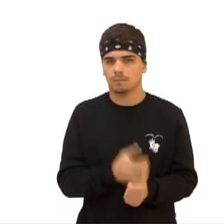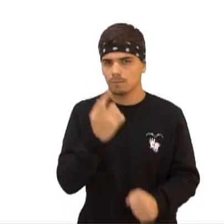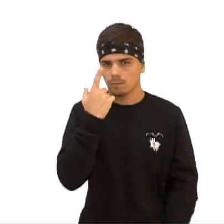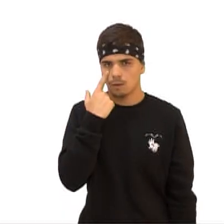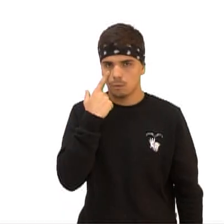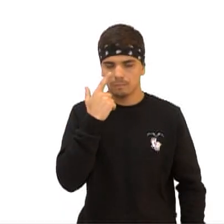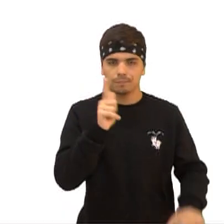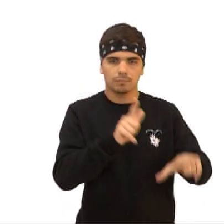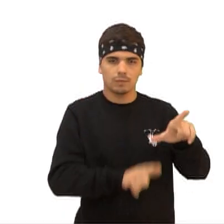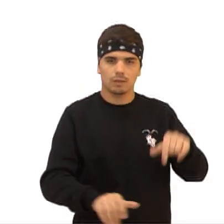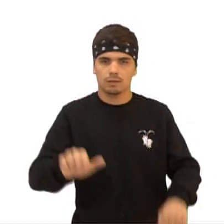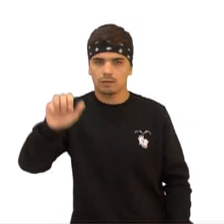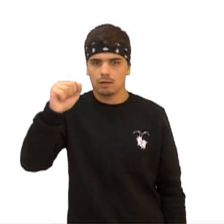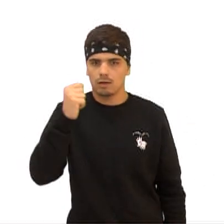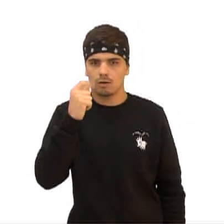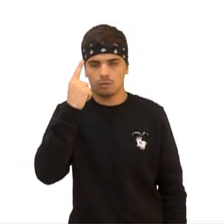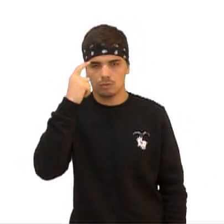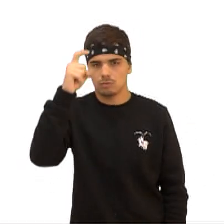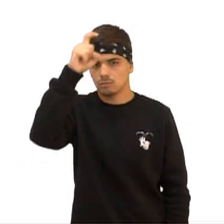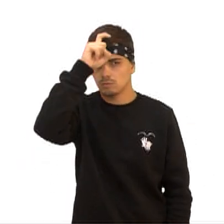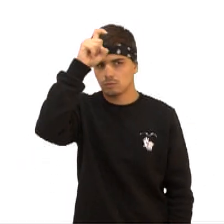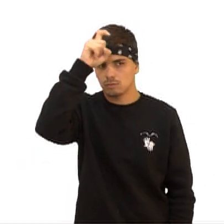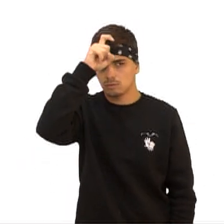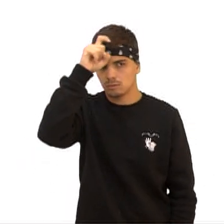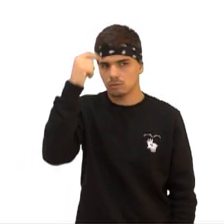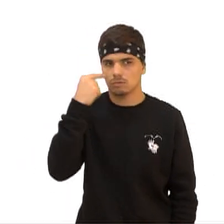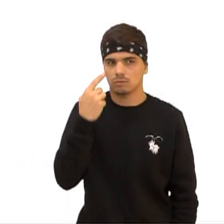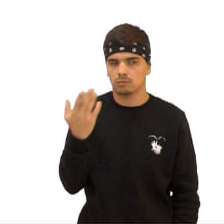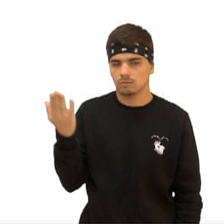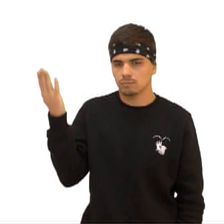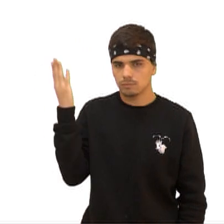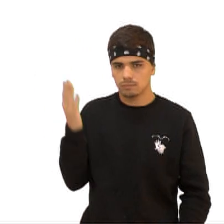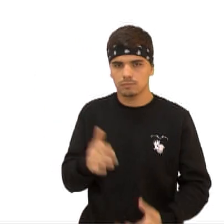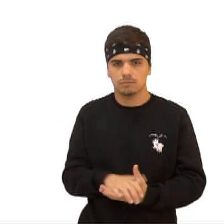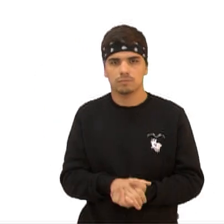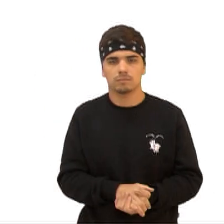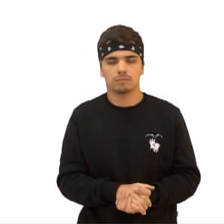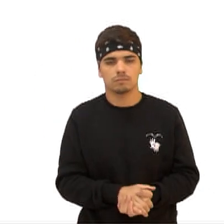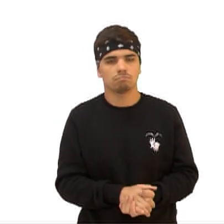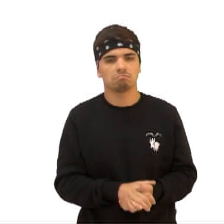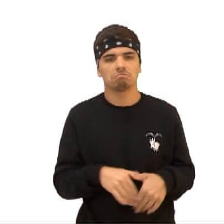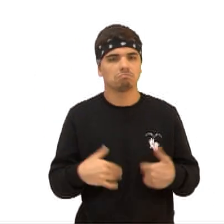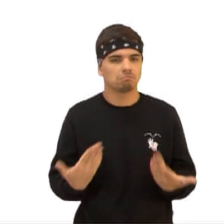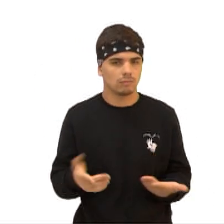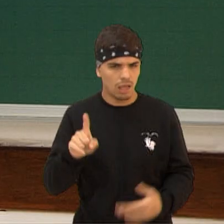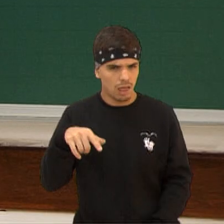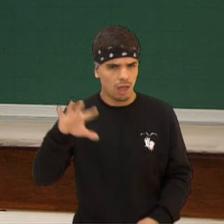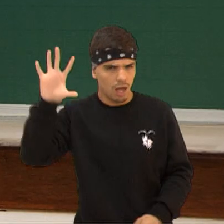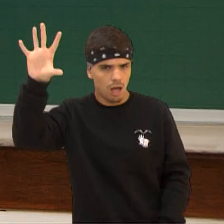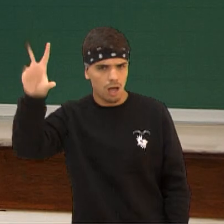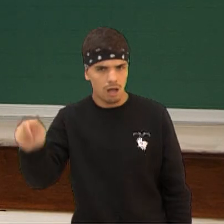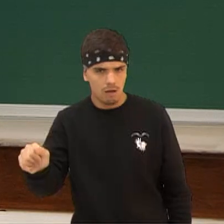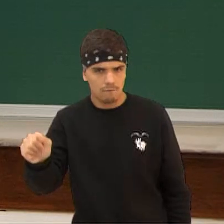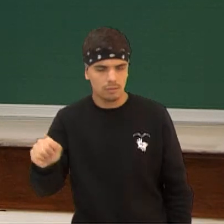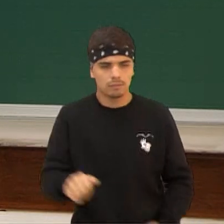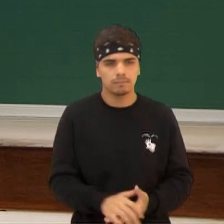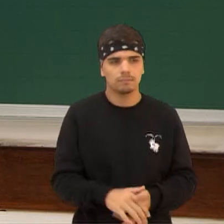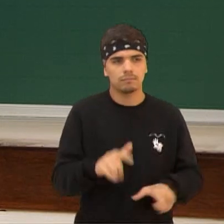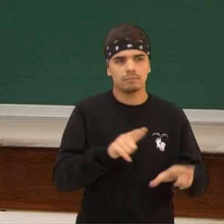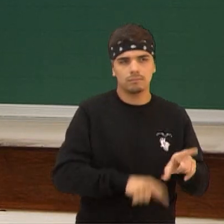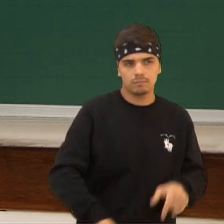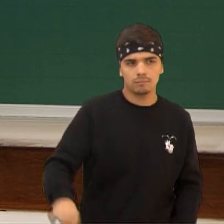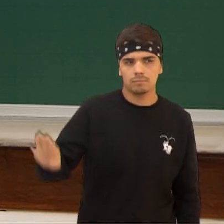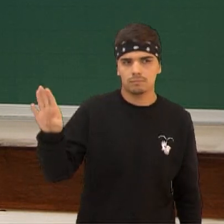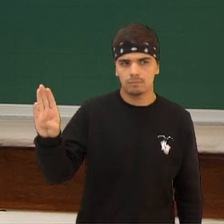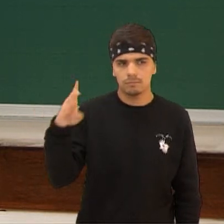A. Zumbi dos Palmares is from Africa. Será que ele é da África? Letra B.